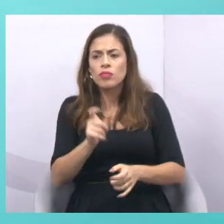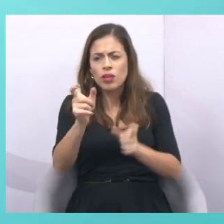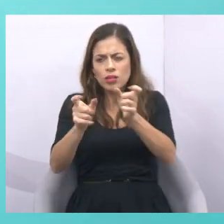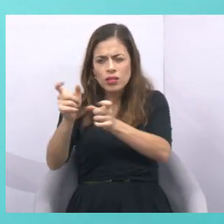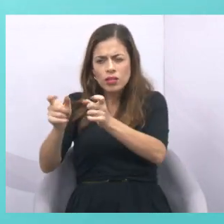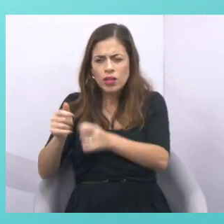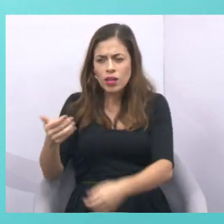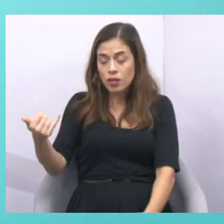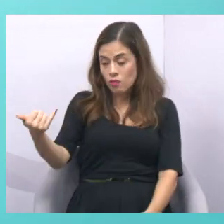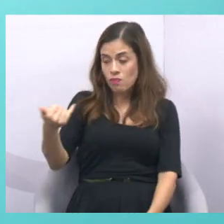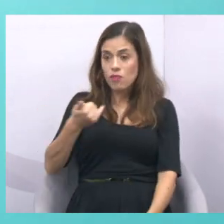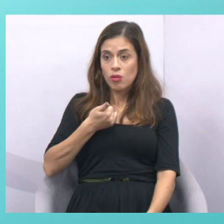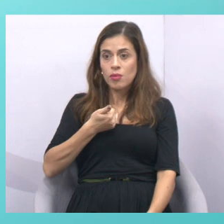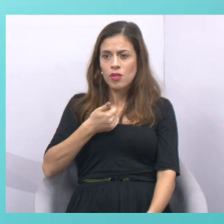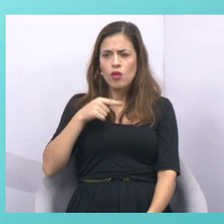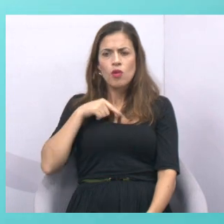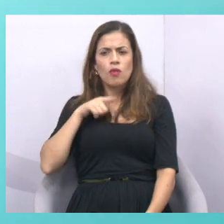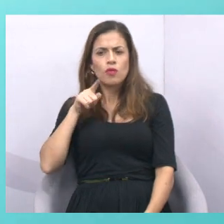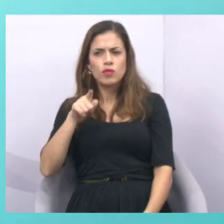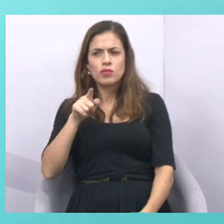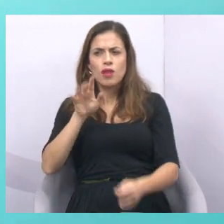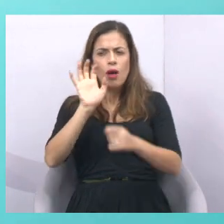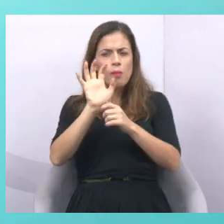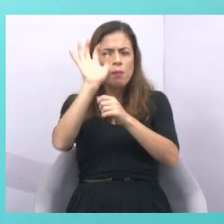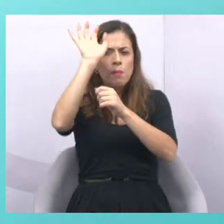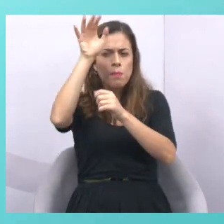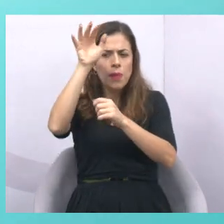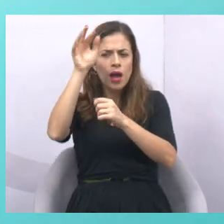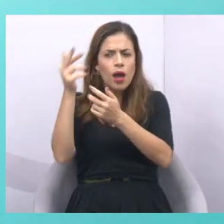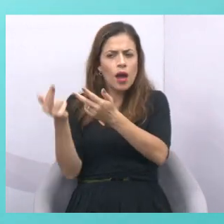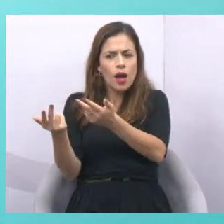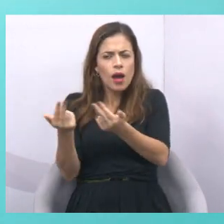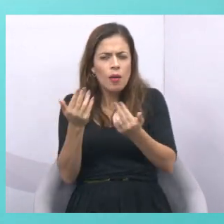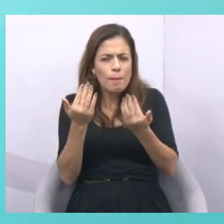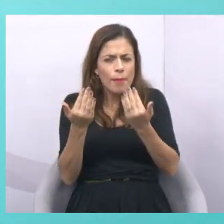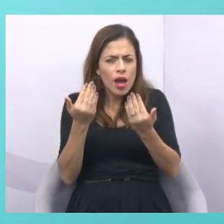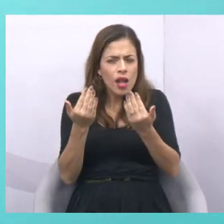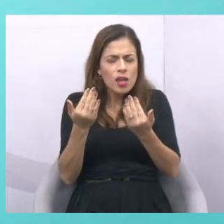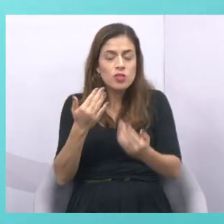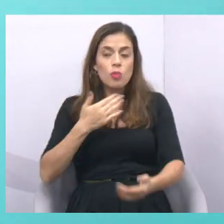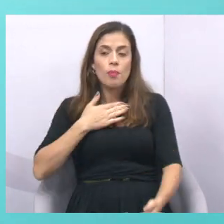você tem um arremesso mais parecido com o meu.